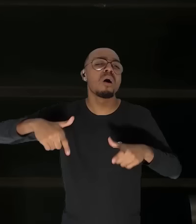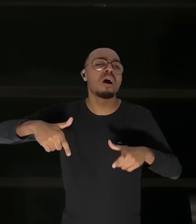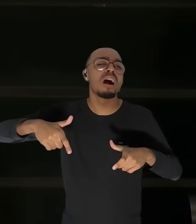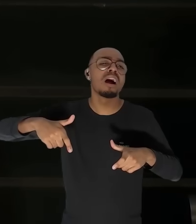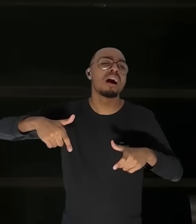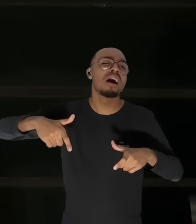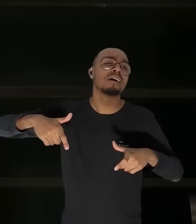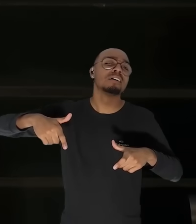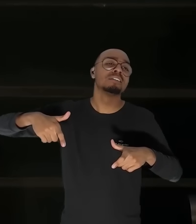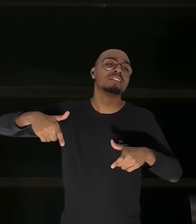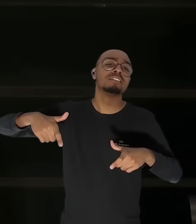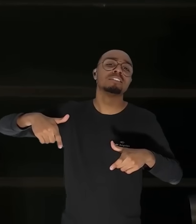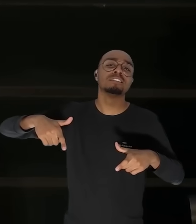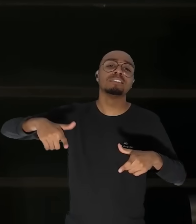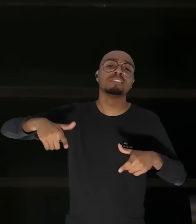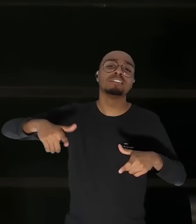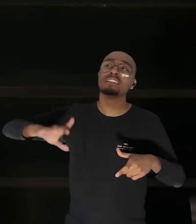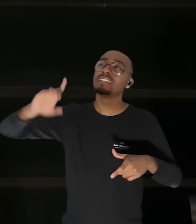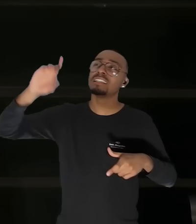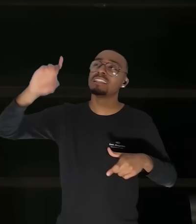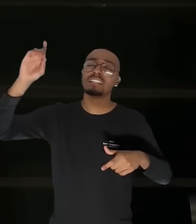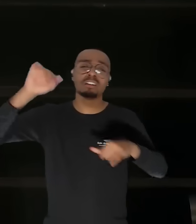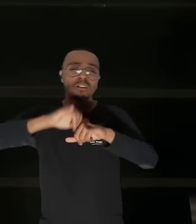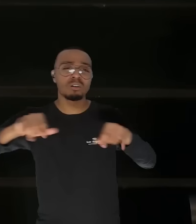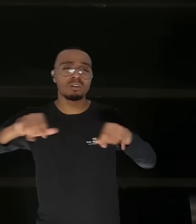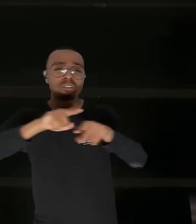que você deveria caminhar pelo que vê?